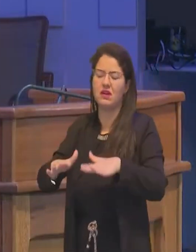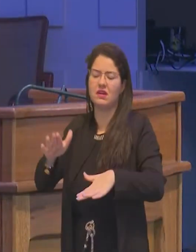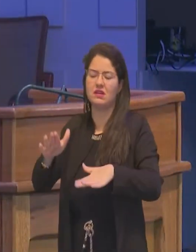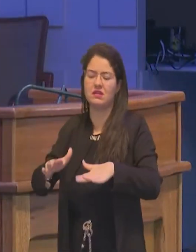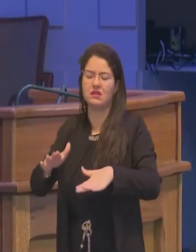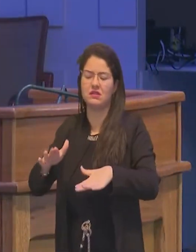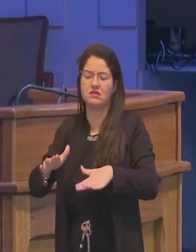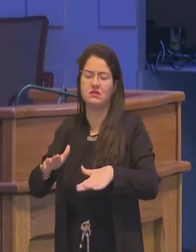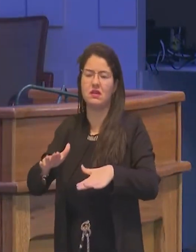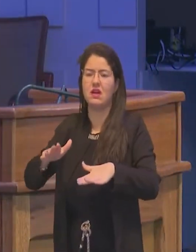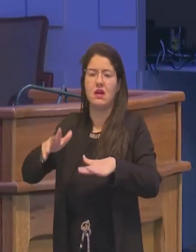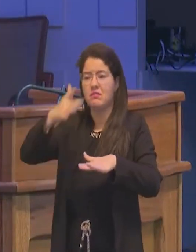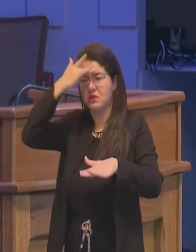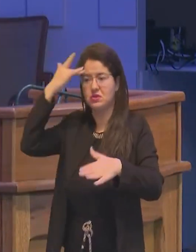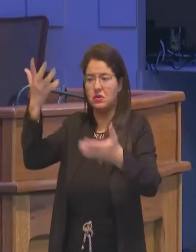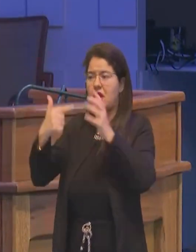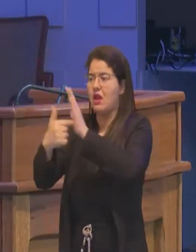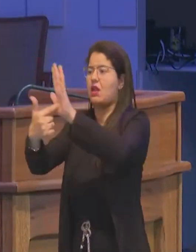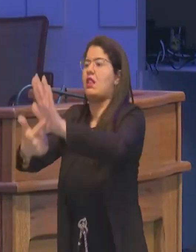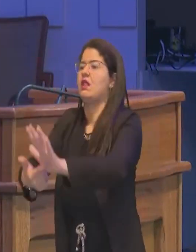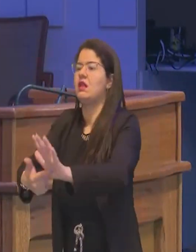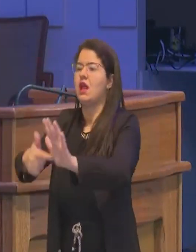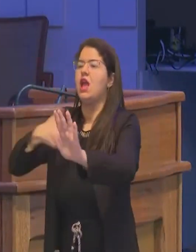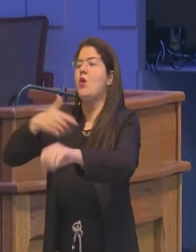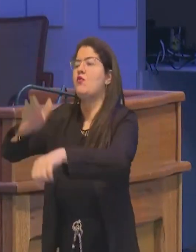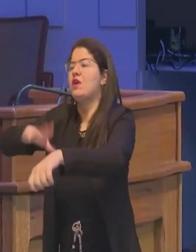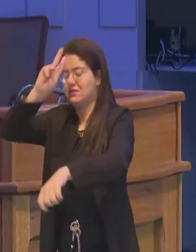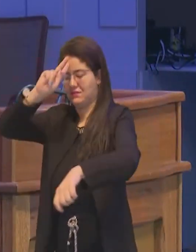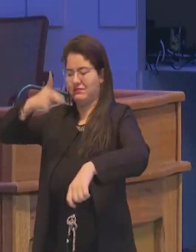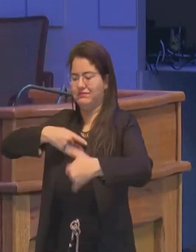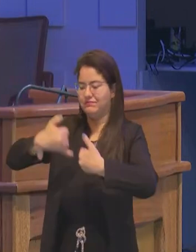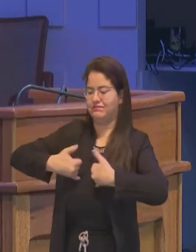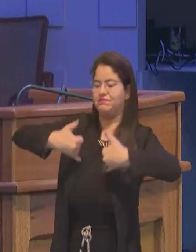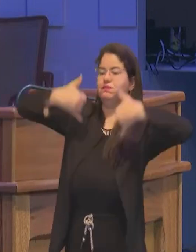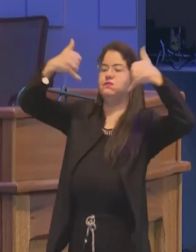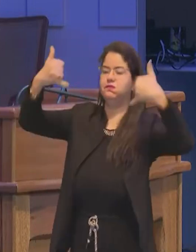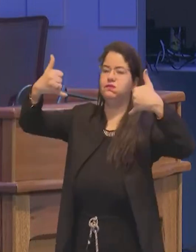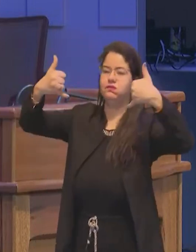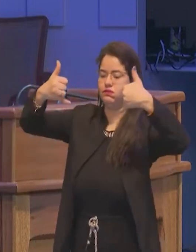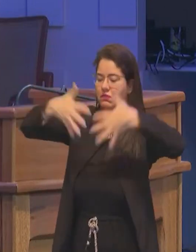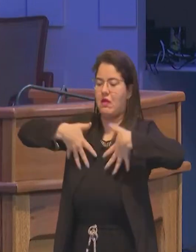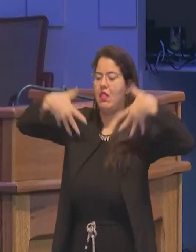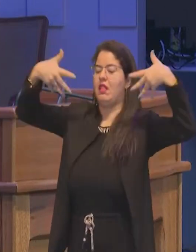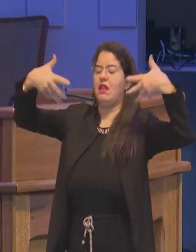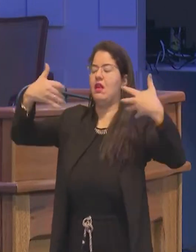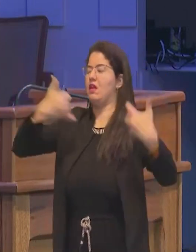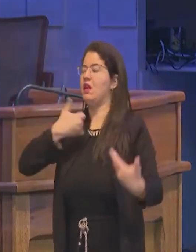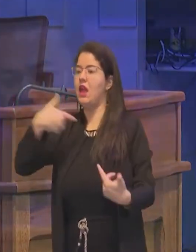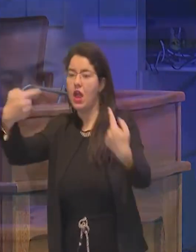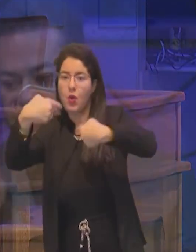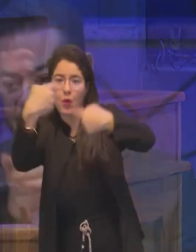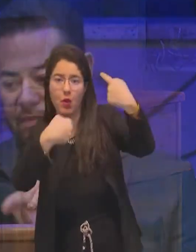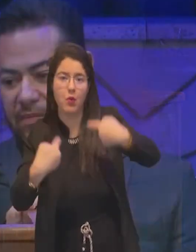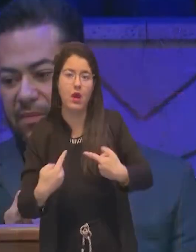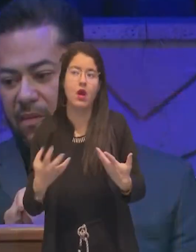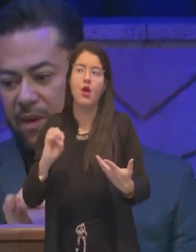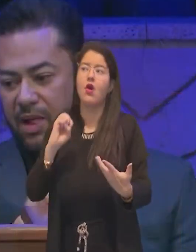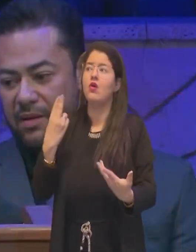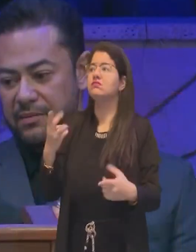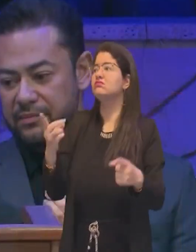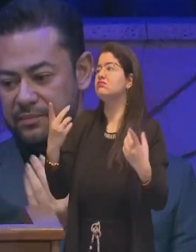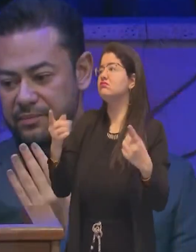receber a própria glória por conta delas, ou talvez seja simplesmente por fazer e